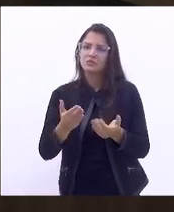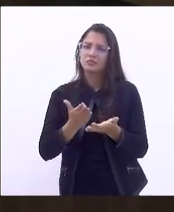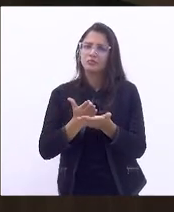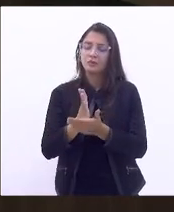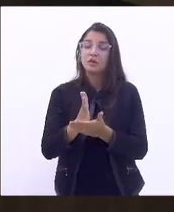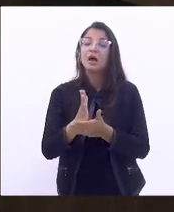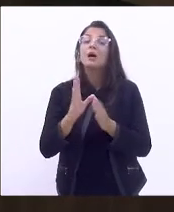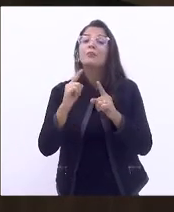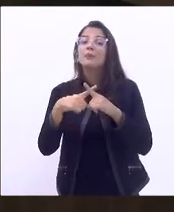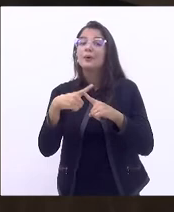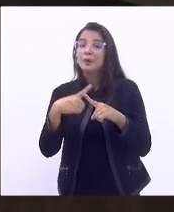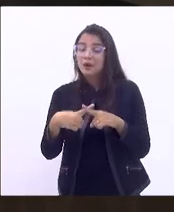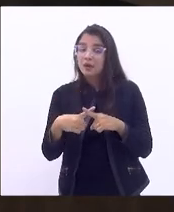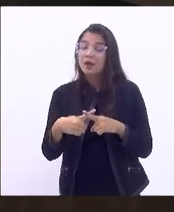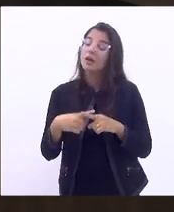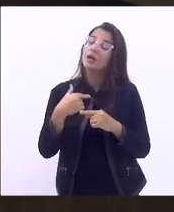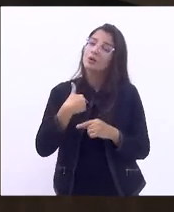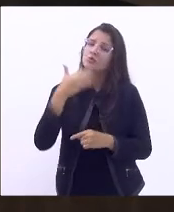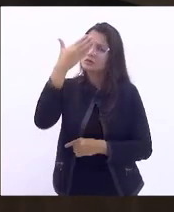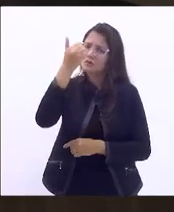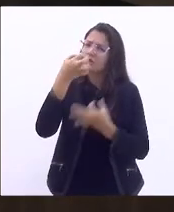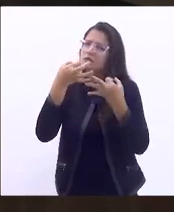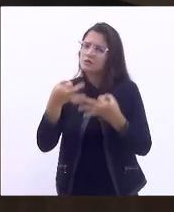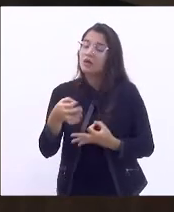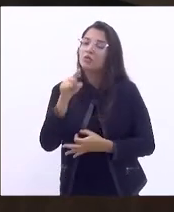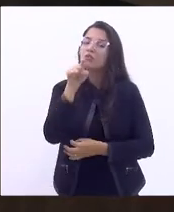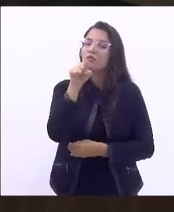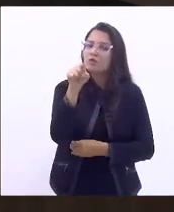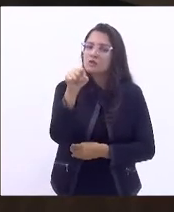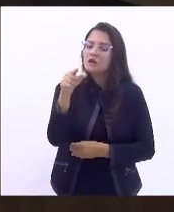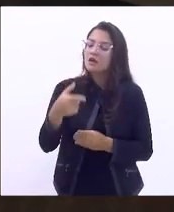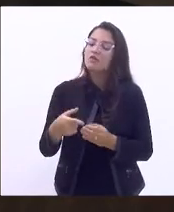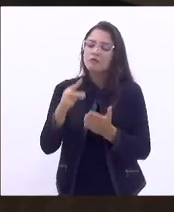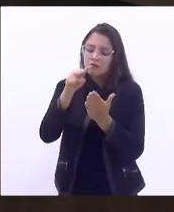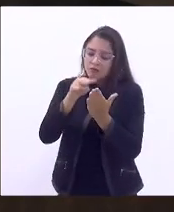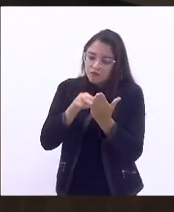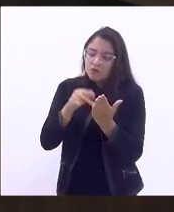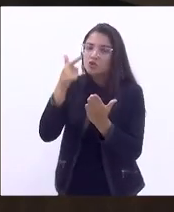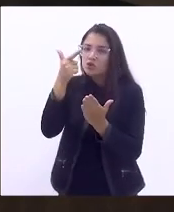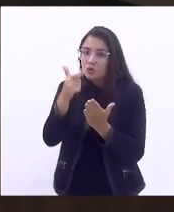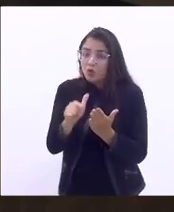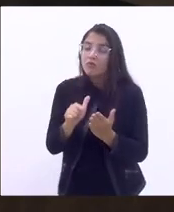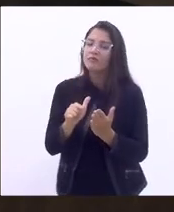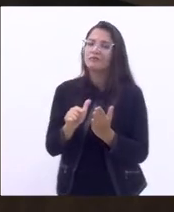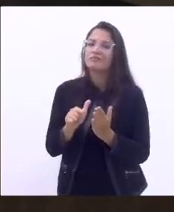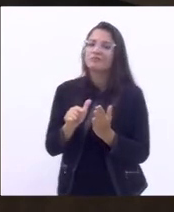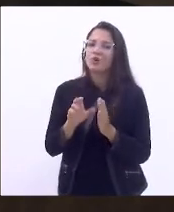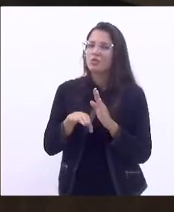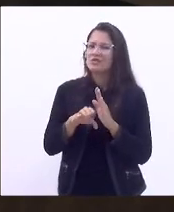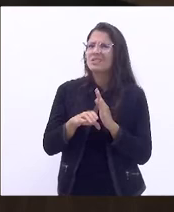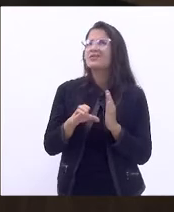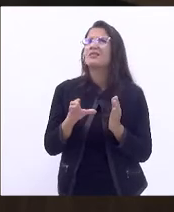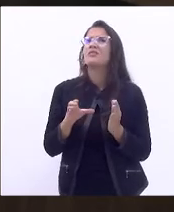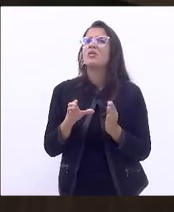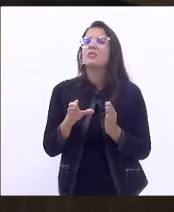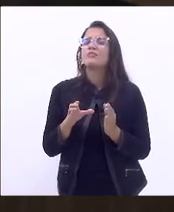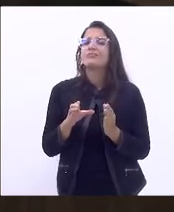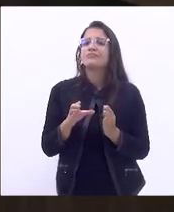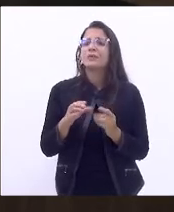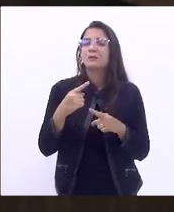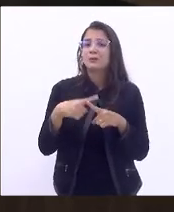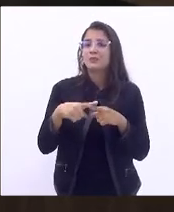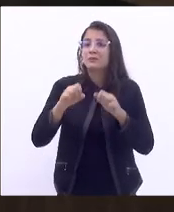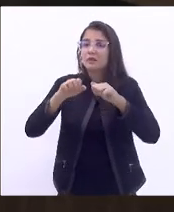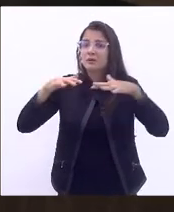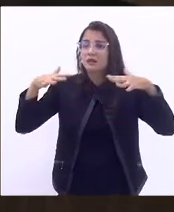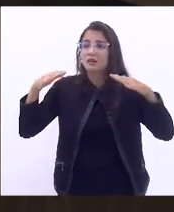Excelência irá rever o conceito a respeito de indumentária no plenário, porque a